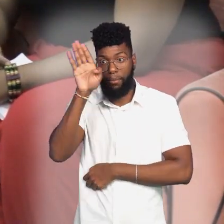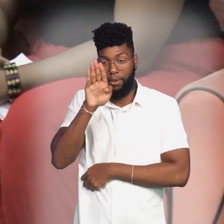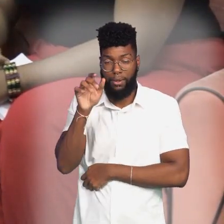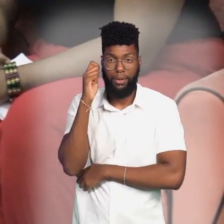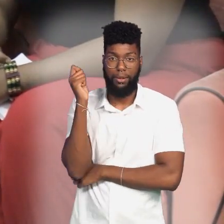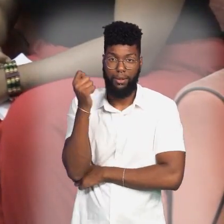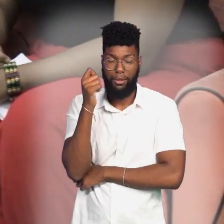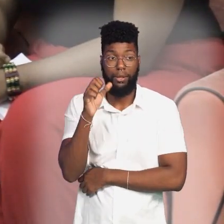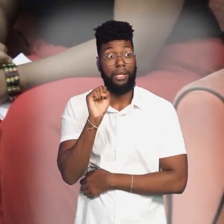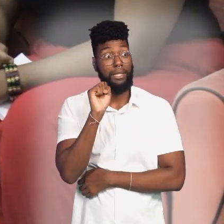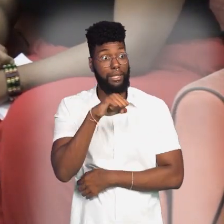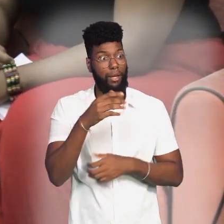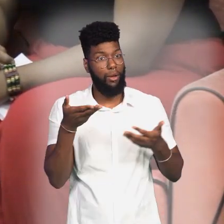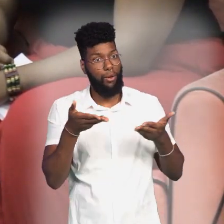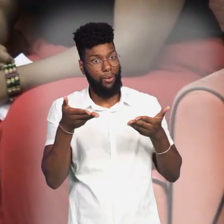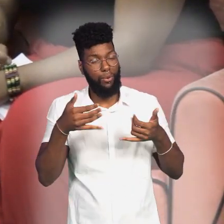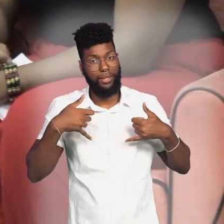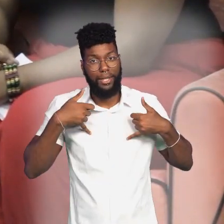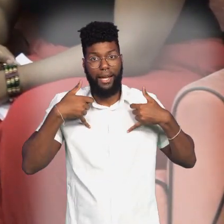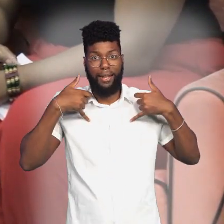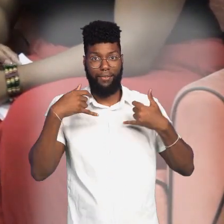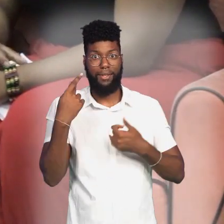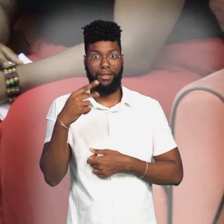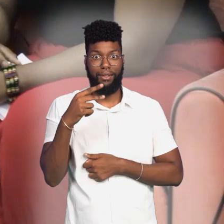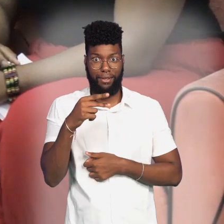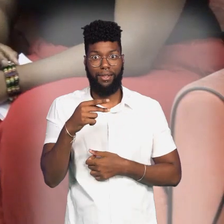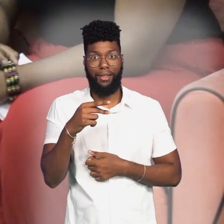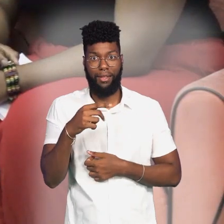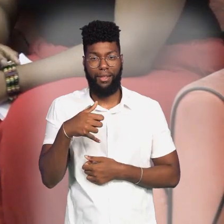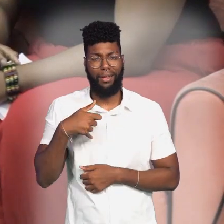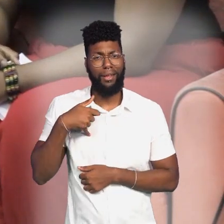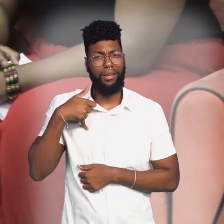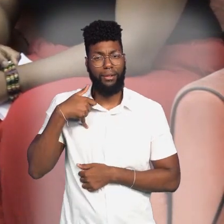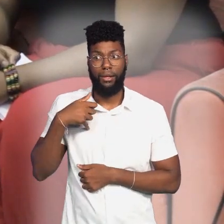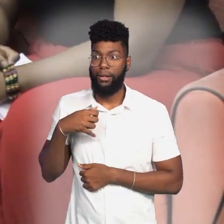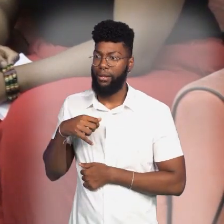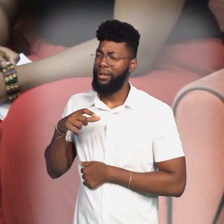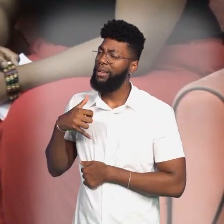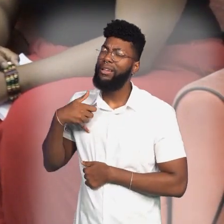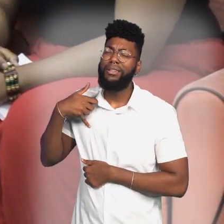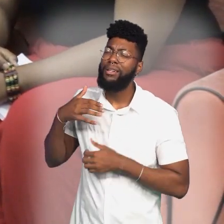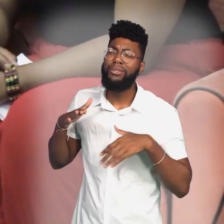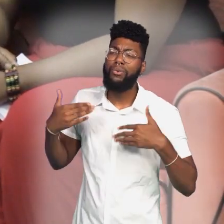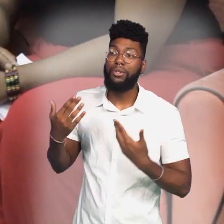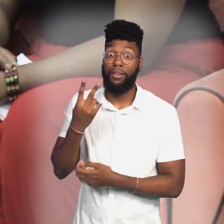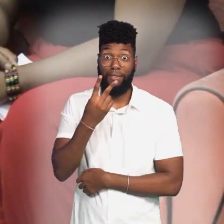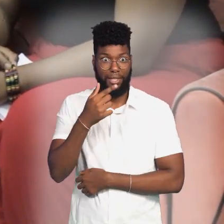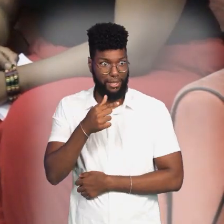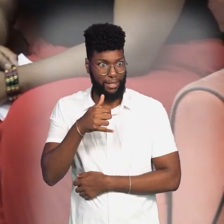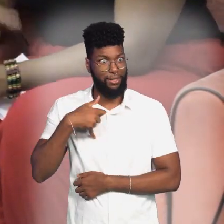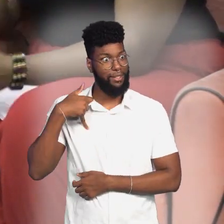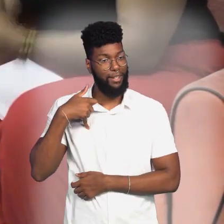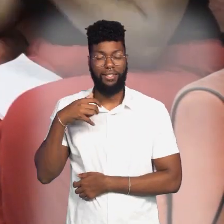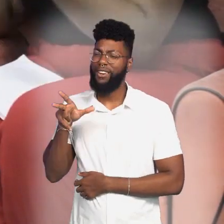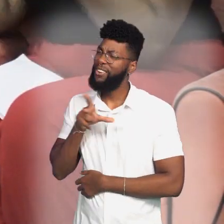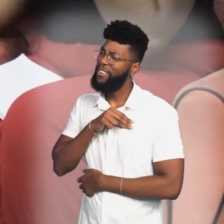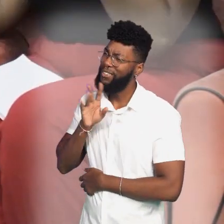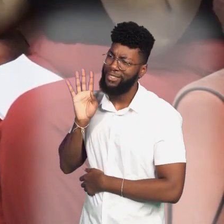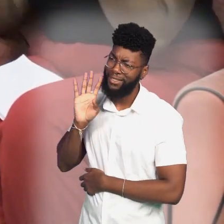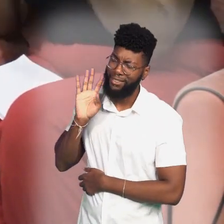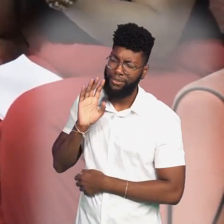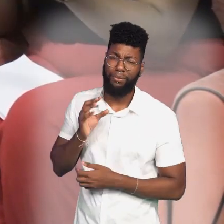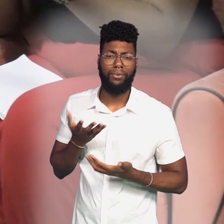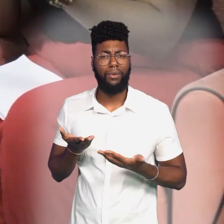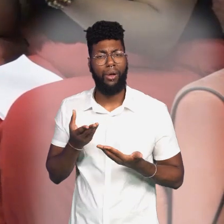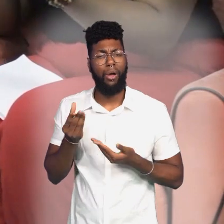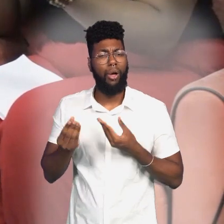é aniversário dela. Hoje, ela está de aniversário Ela hoje. tem 27 anos. Nossa, que bacana. E Pois é, como é que é